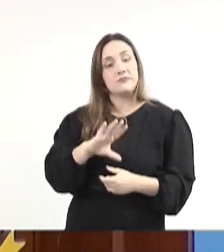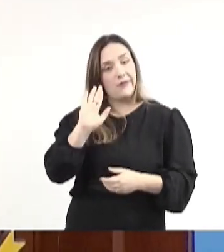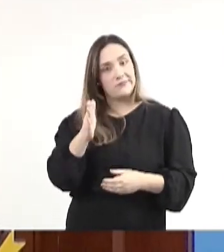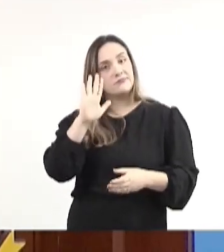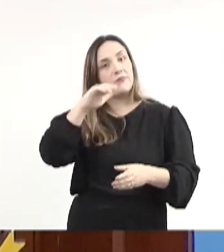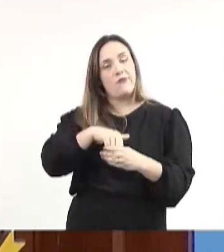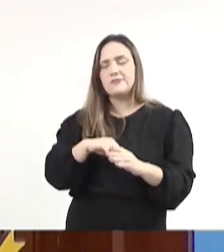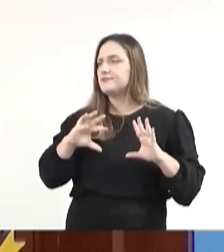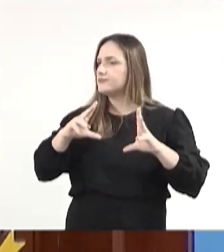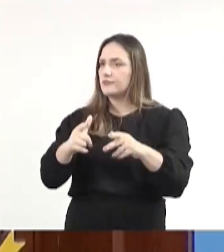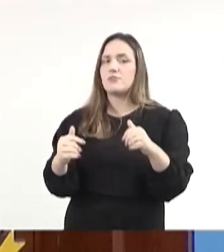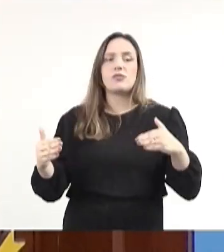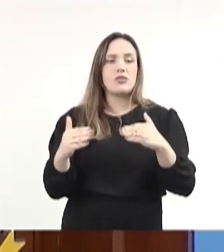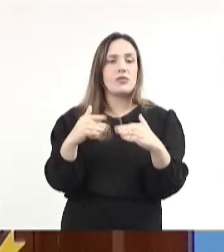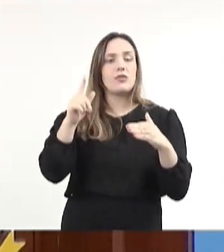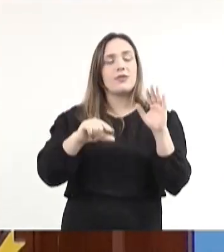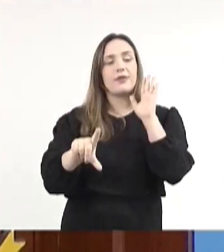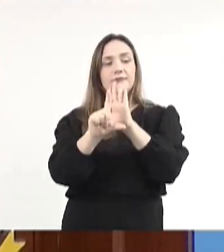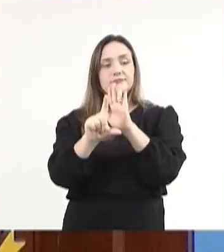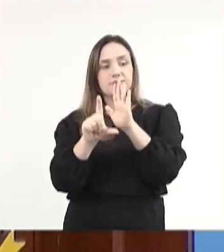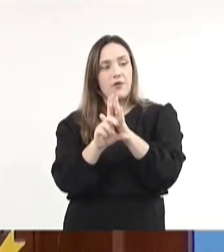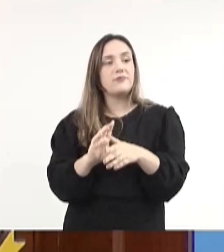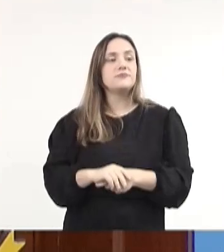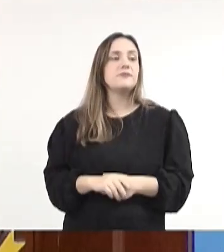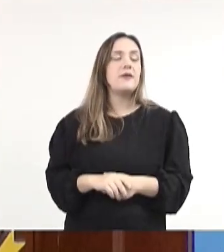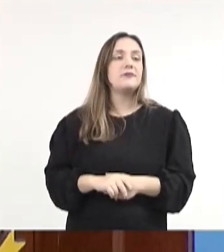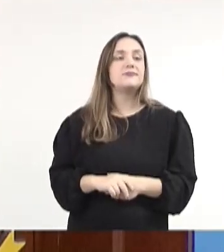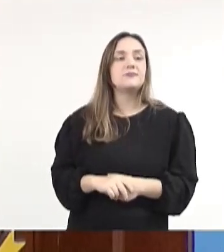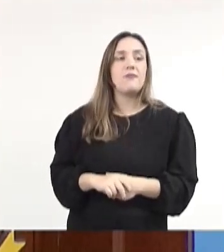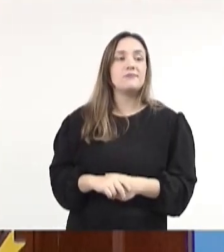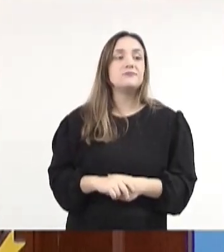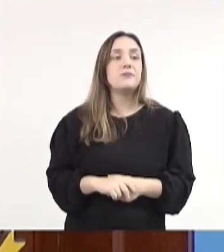de forma unânime, que é uma lei que